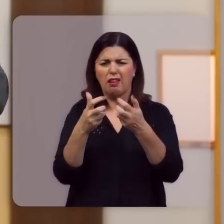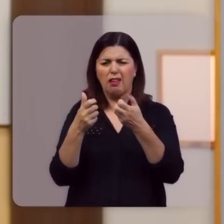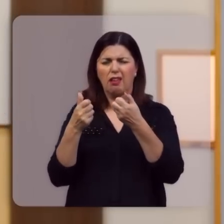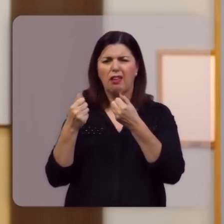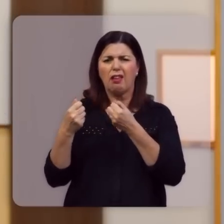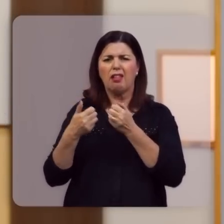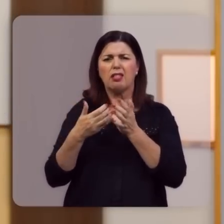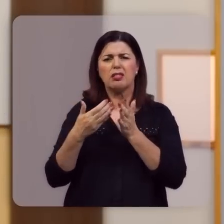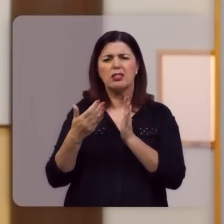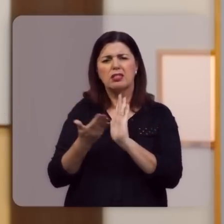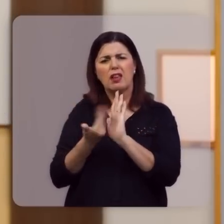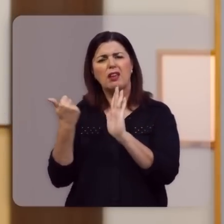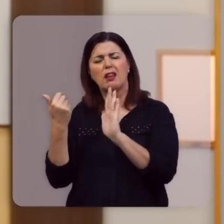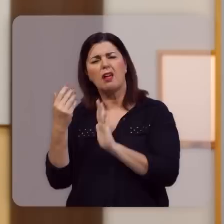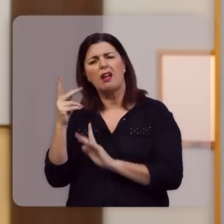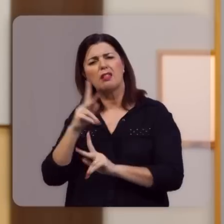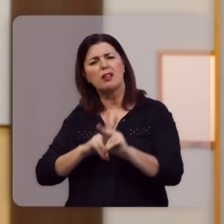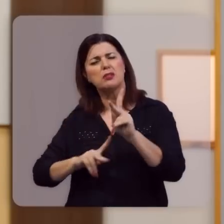morte na panela.